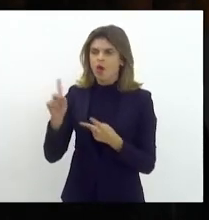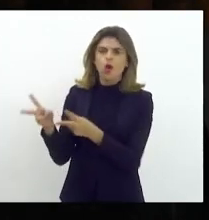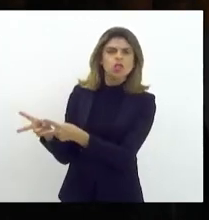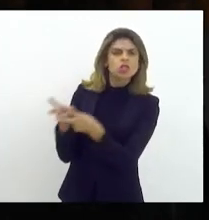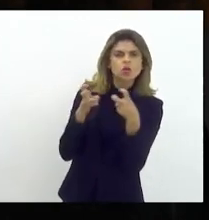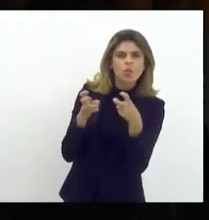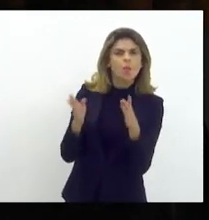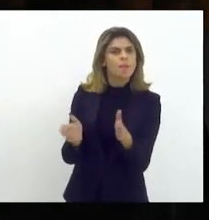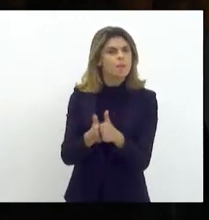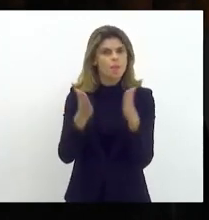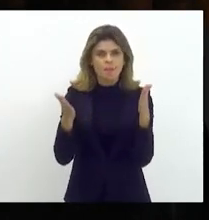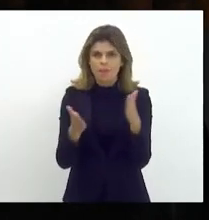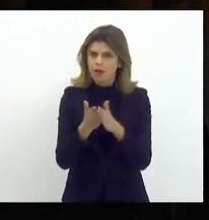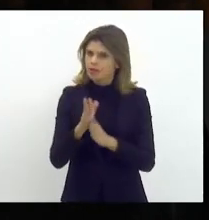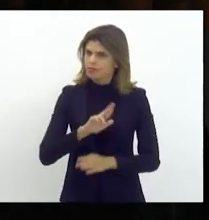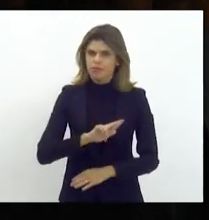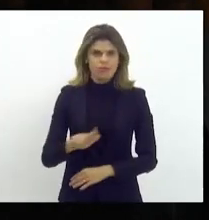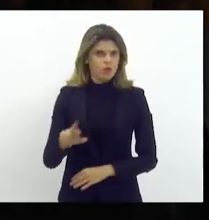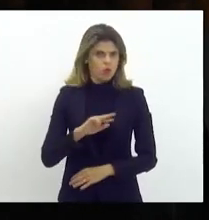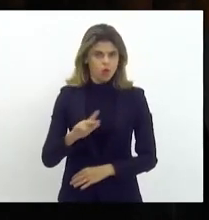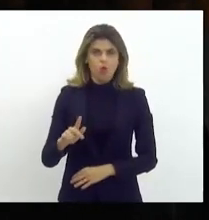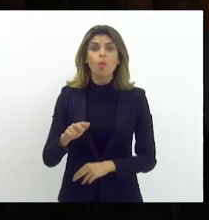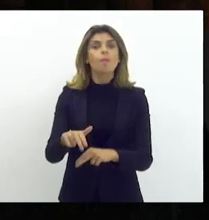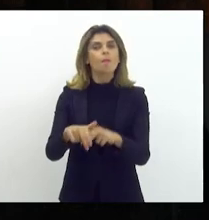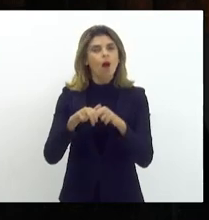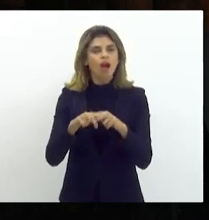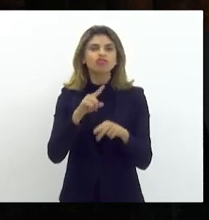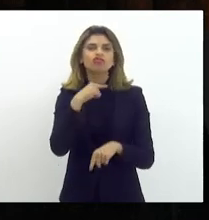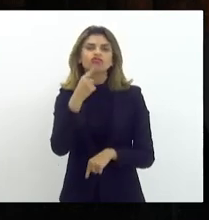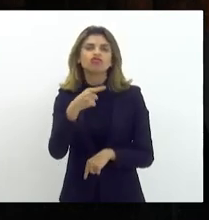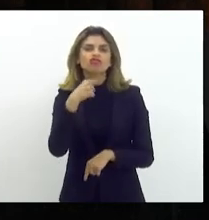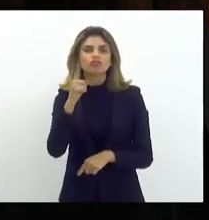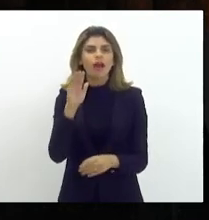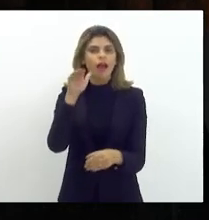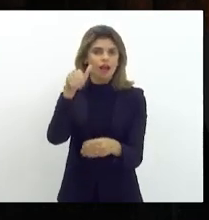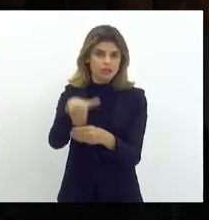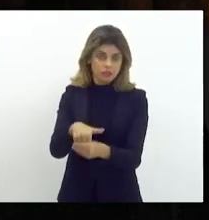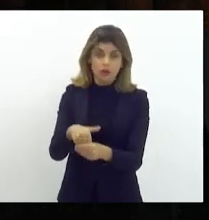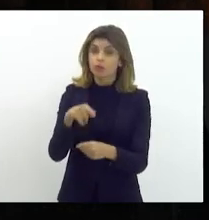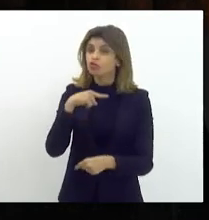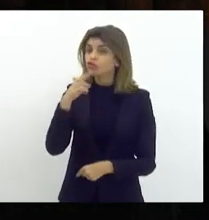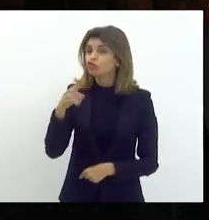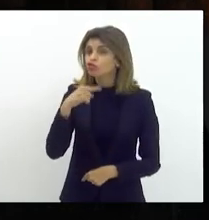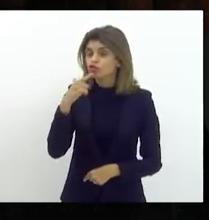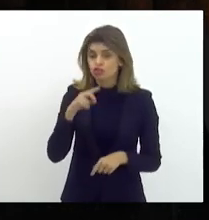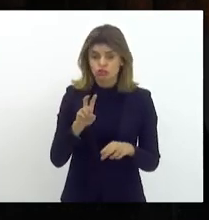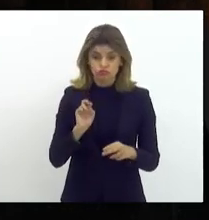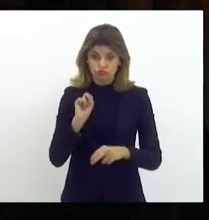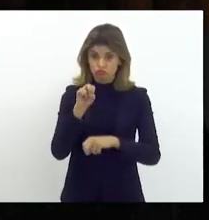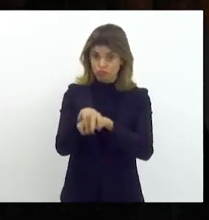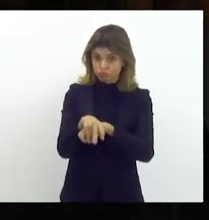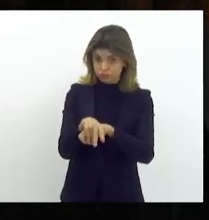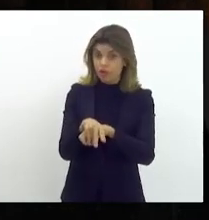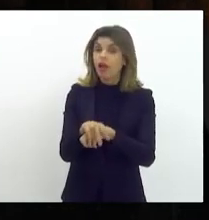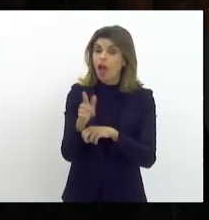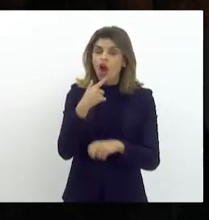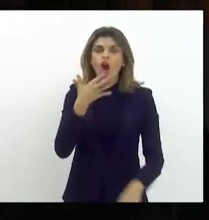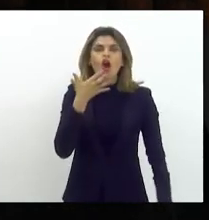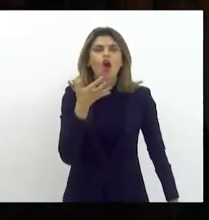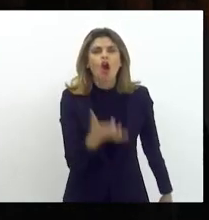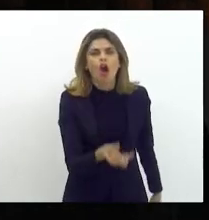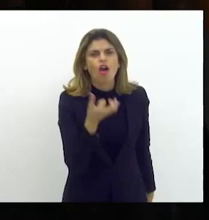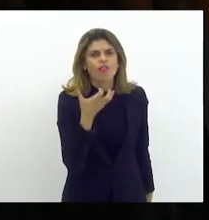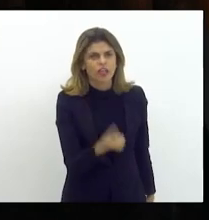a pobreza para constituir eleição para constituir bancada covardia então